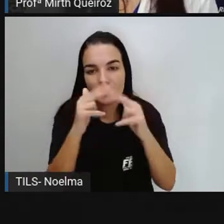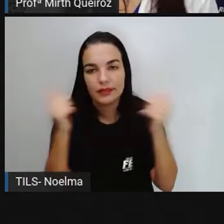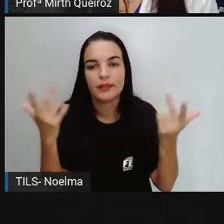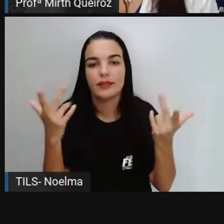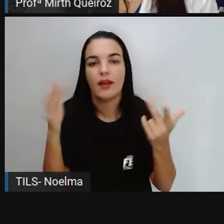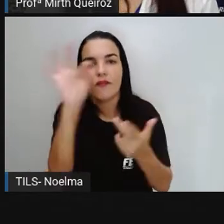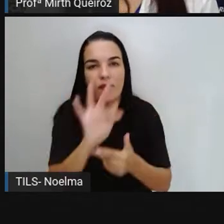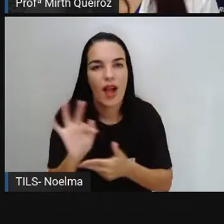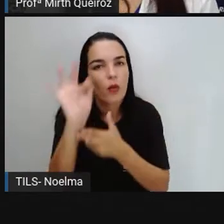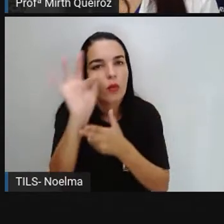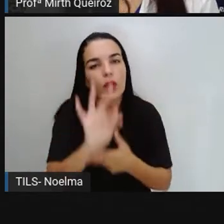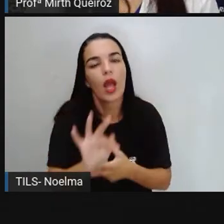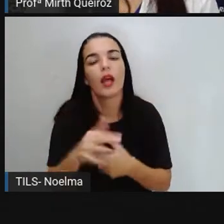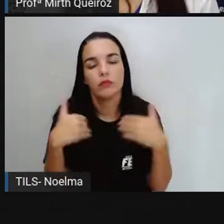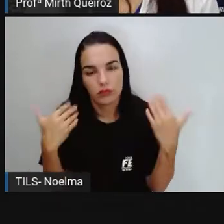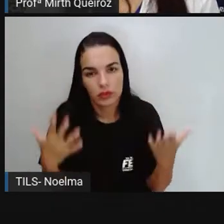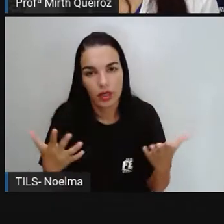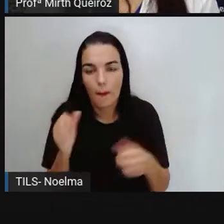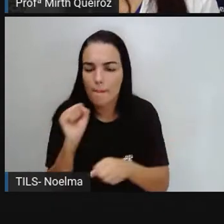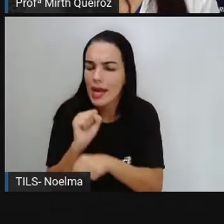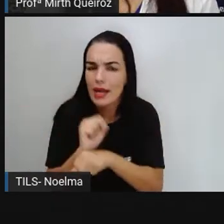mudanças e parar de criar